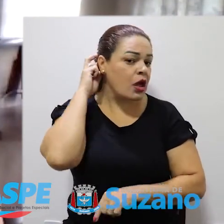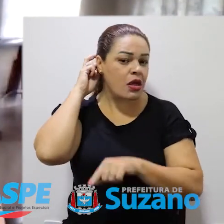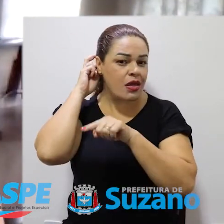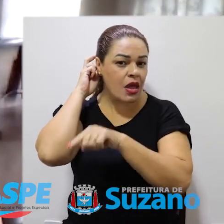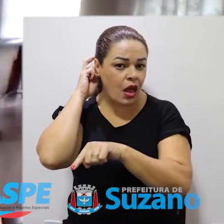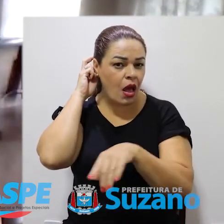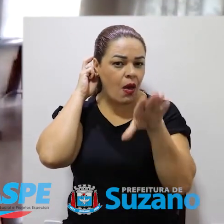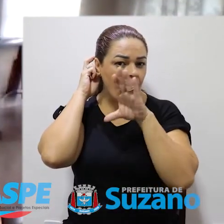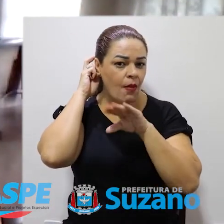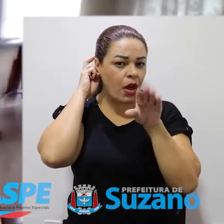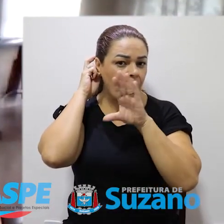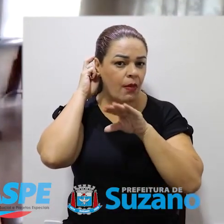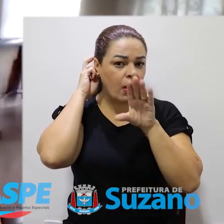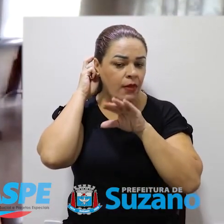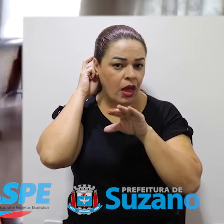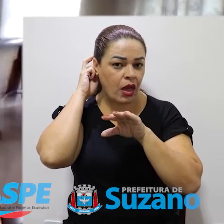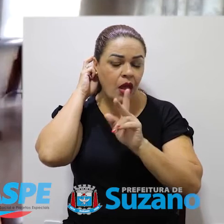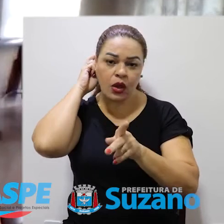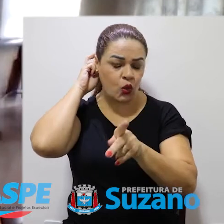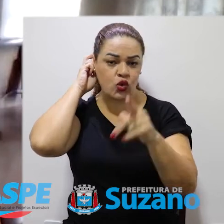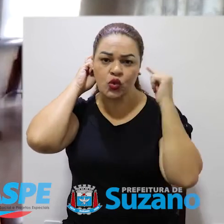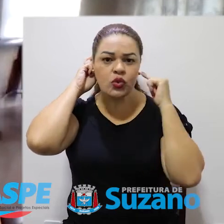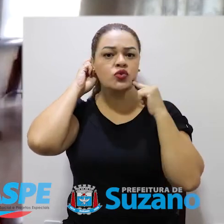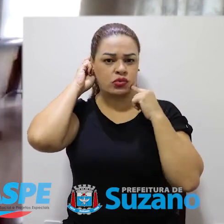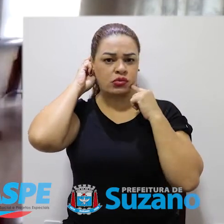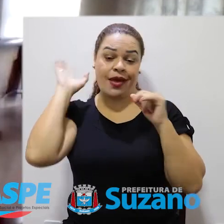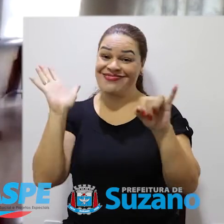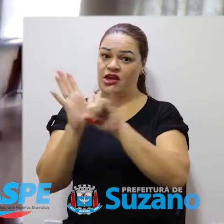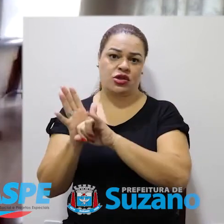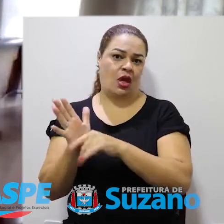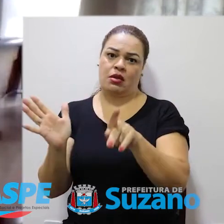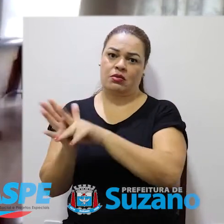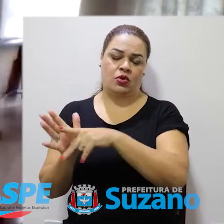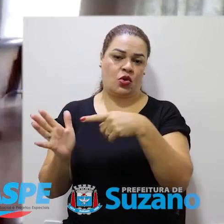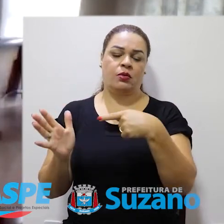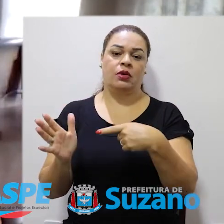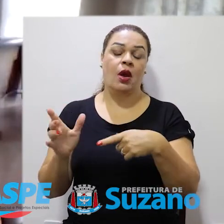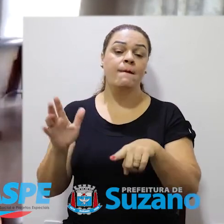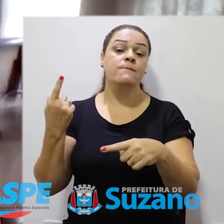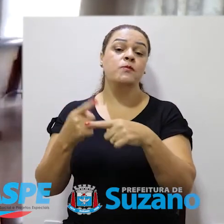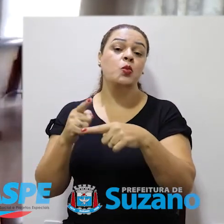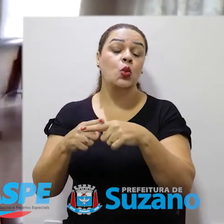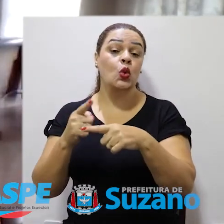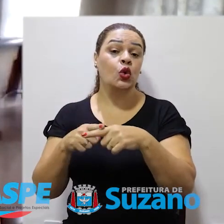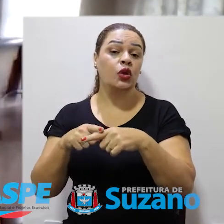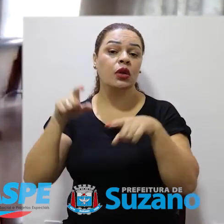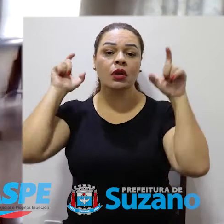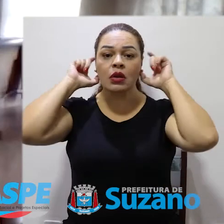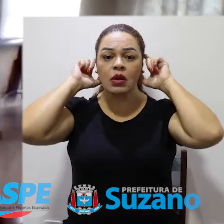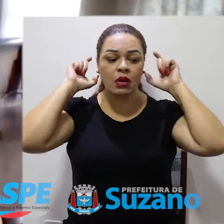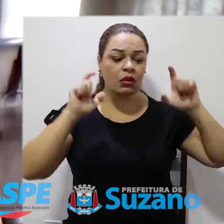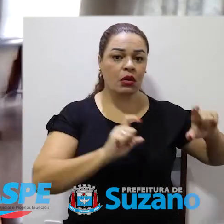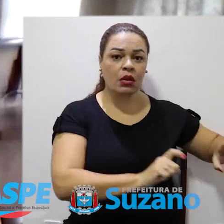falando, ele continua surdo, gente. Quando ele tira aquilo, ele é surdo. Ele não virou